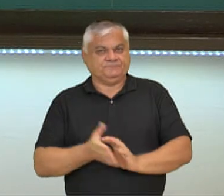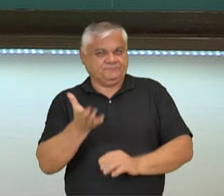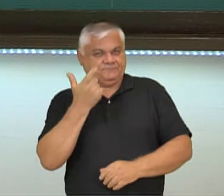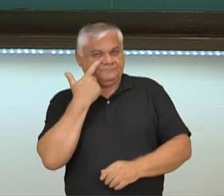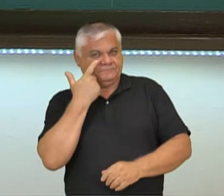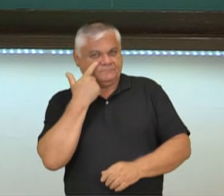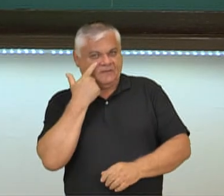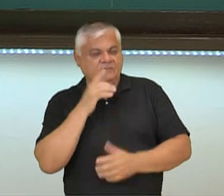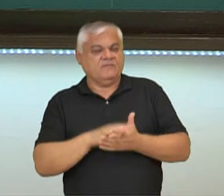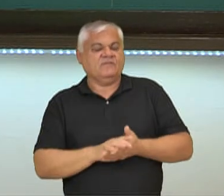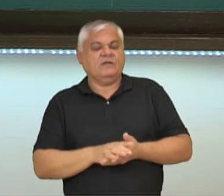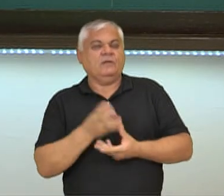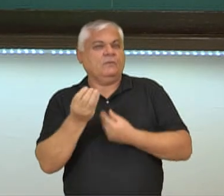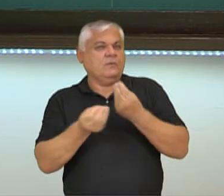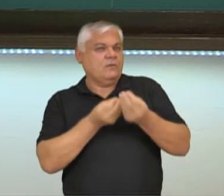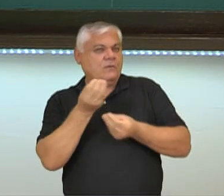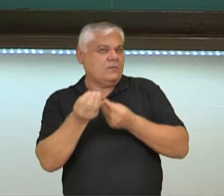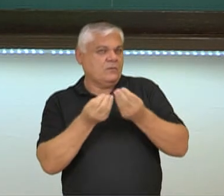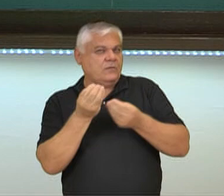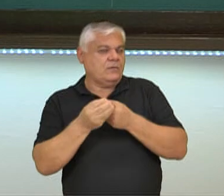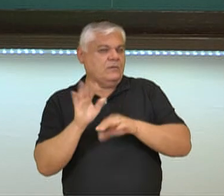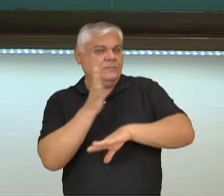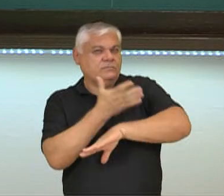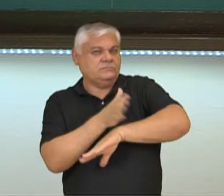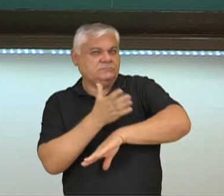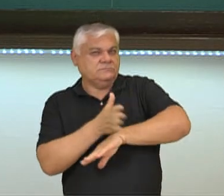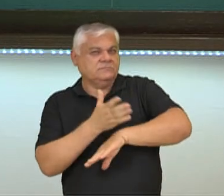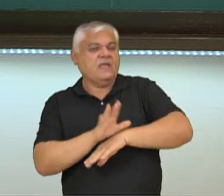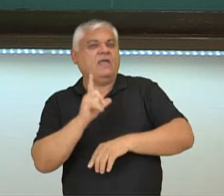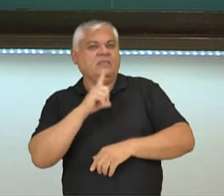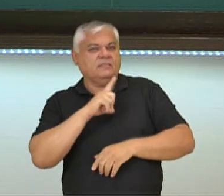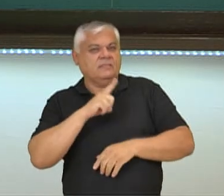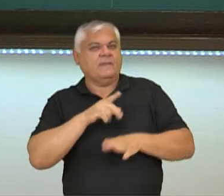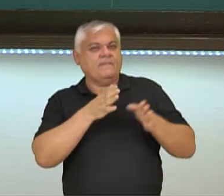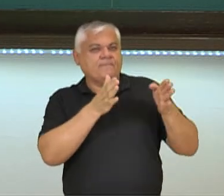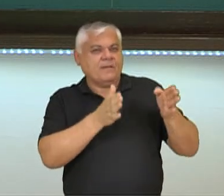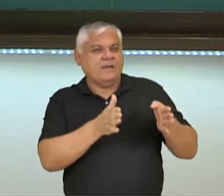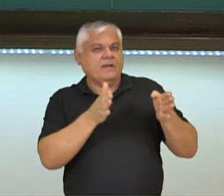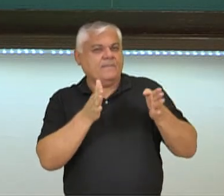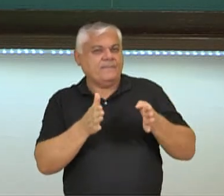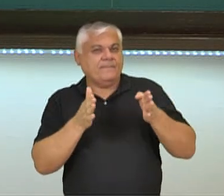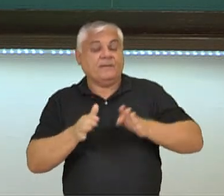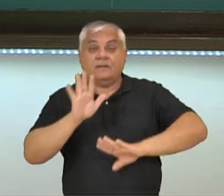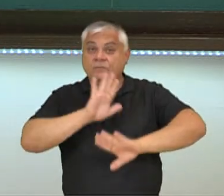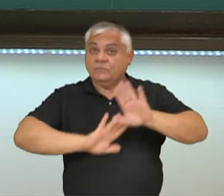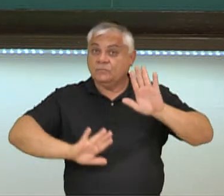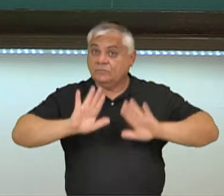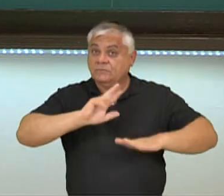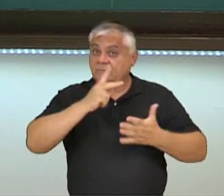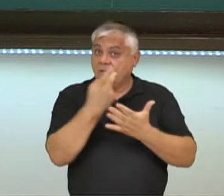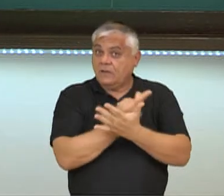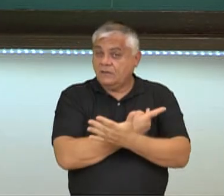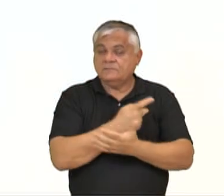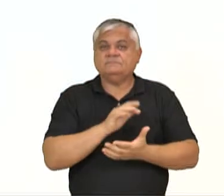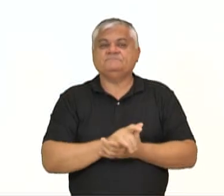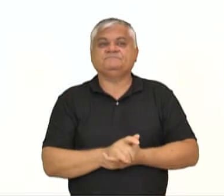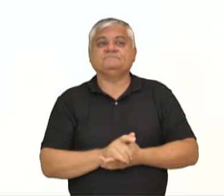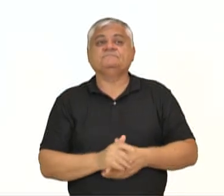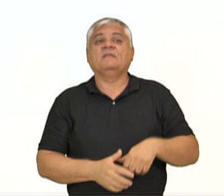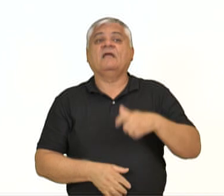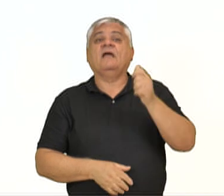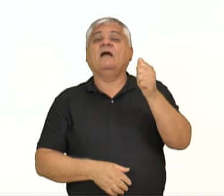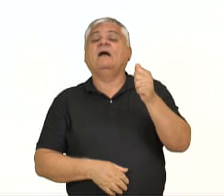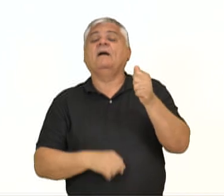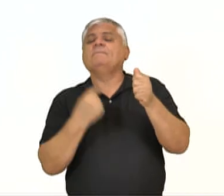Vamos lá então, pessoal, com a resolução desse exercício que tem alguns passos que a gente tem que tomar cuidado para não errar. Letra A,